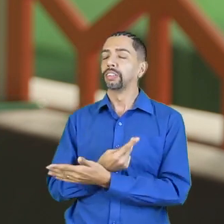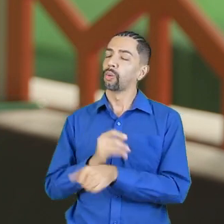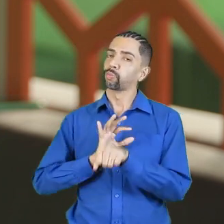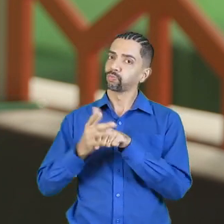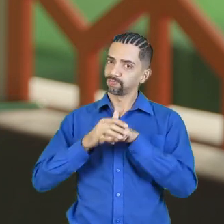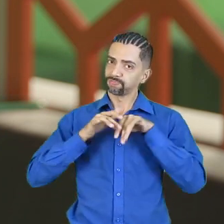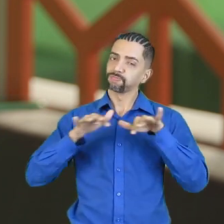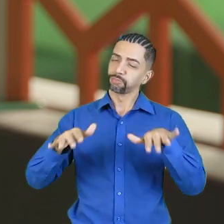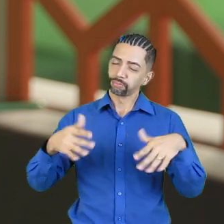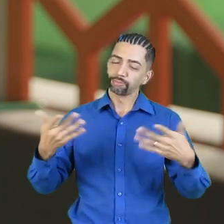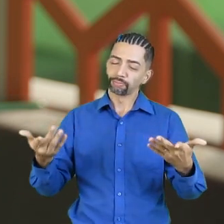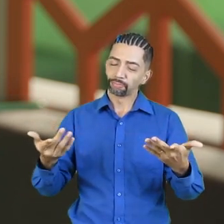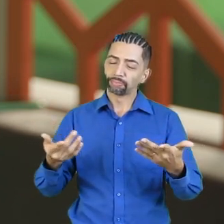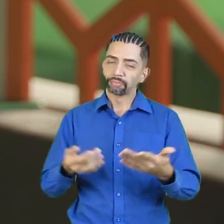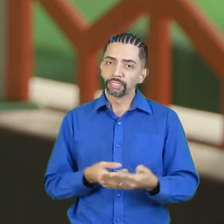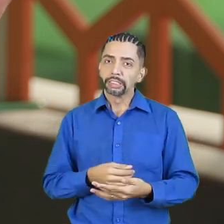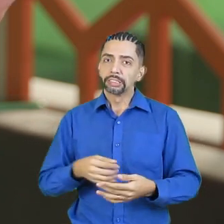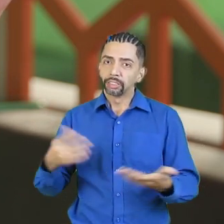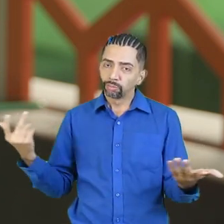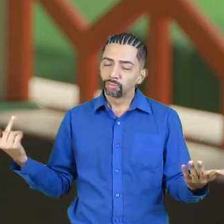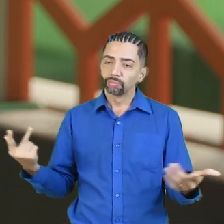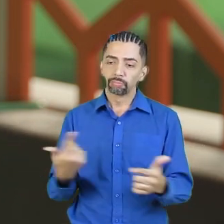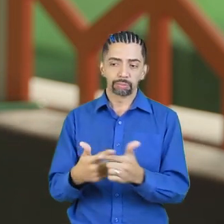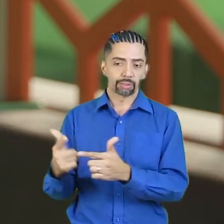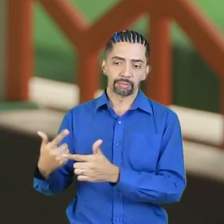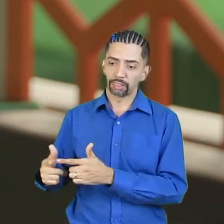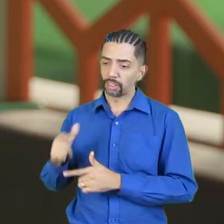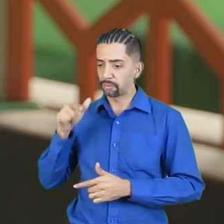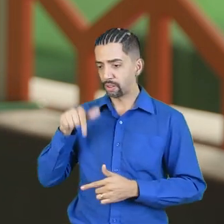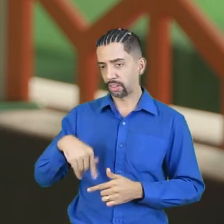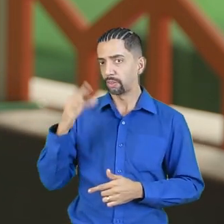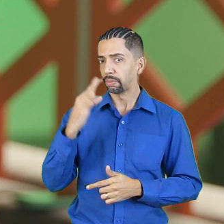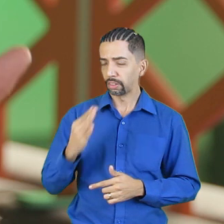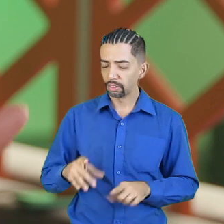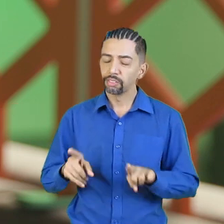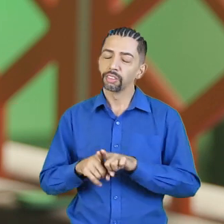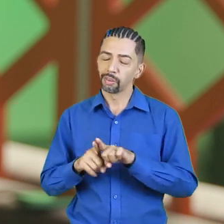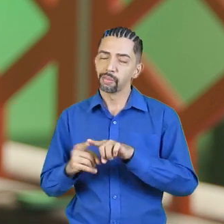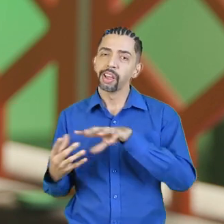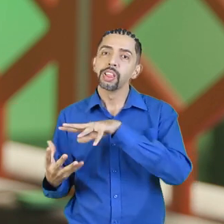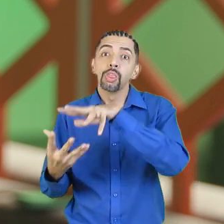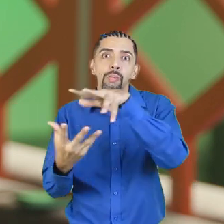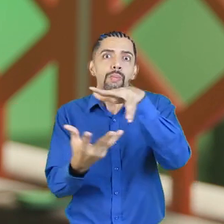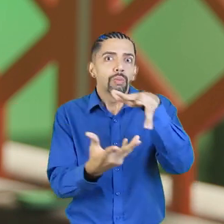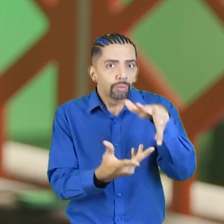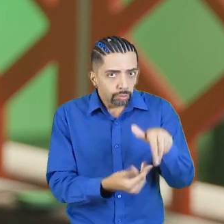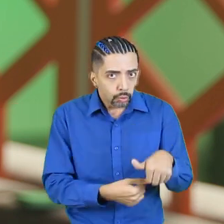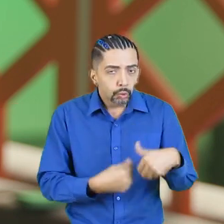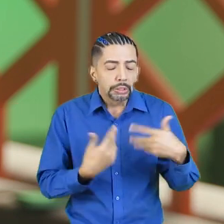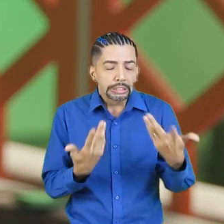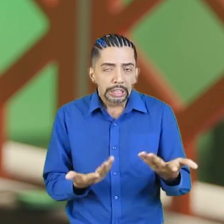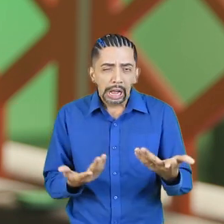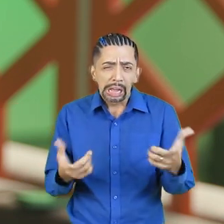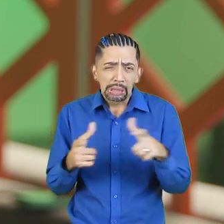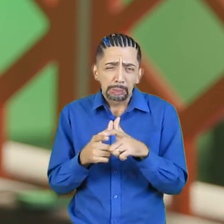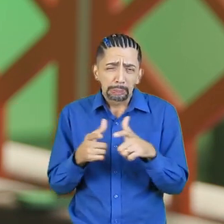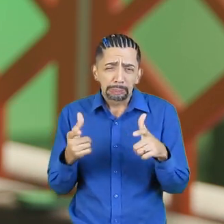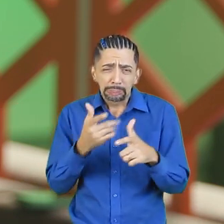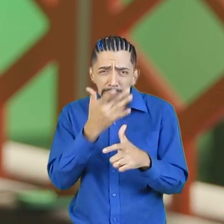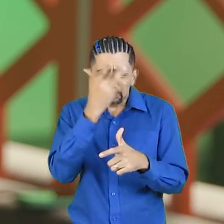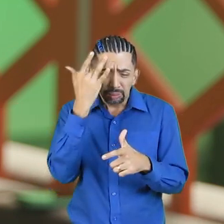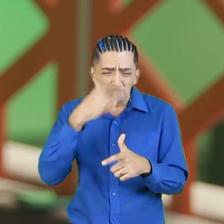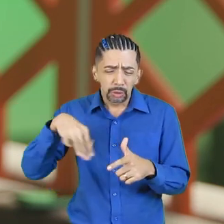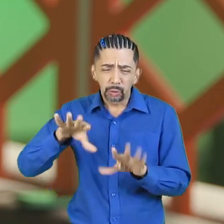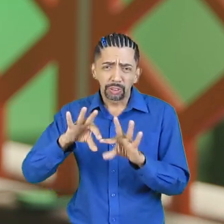para todos nós, não só no Brasil como no mundo. E muitas das famílias, vamos falar aqui no Brasil, não tiveram a menor chance